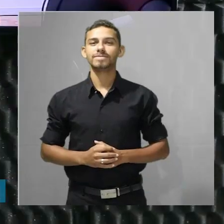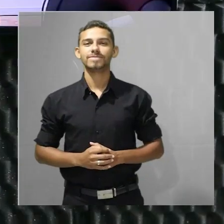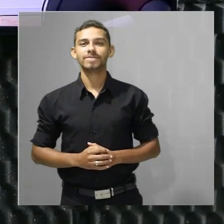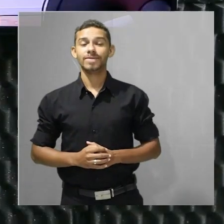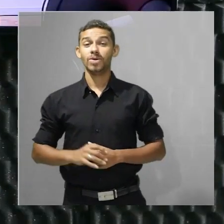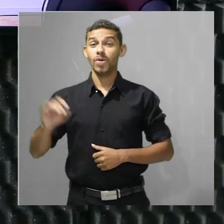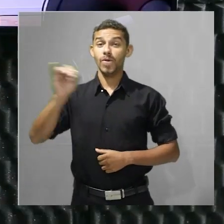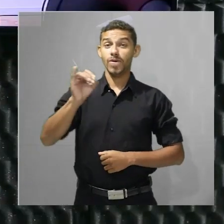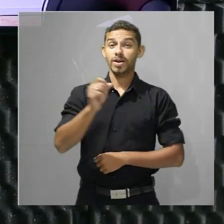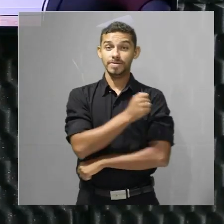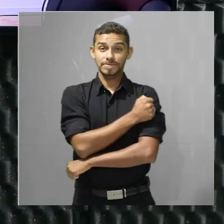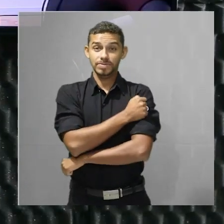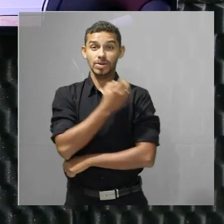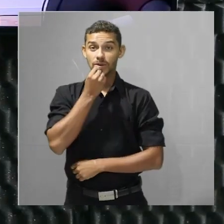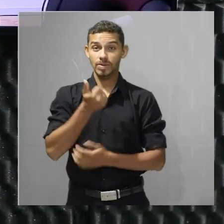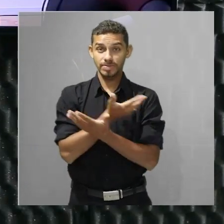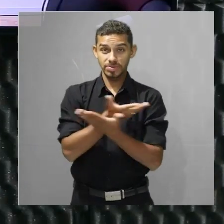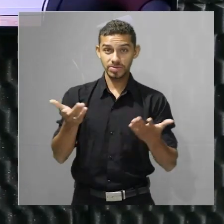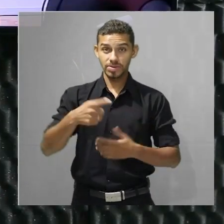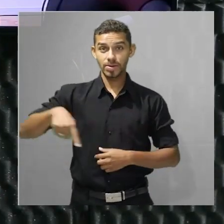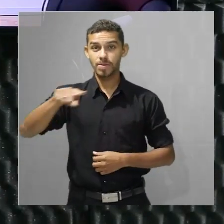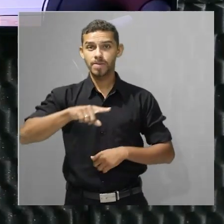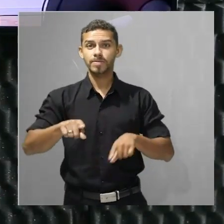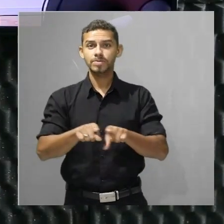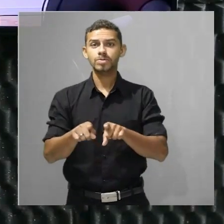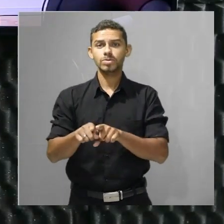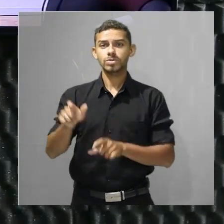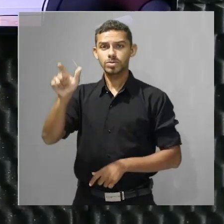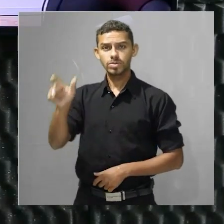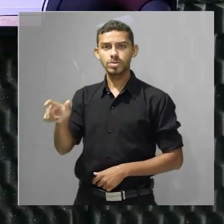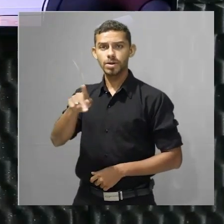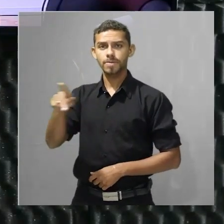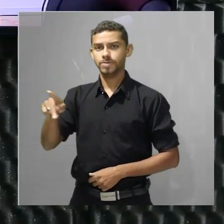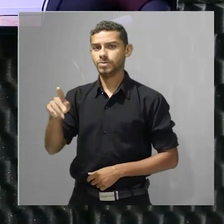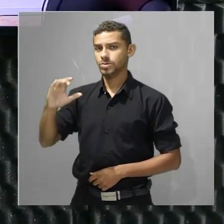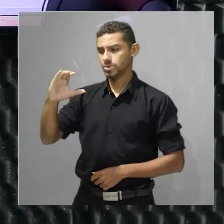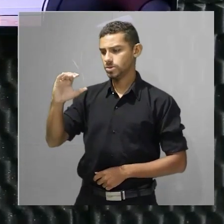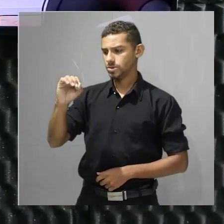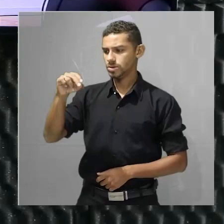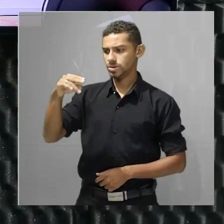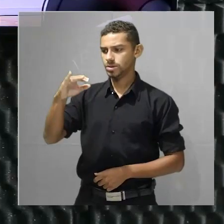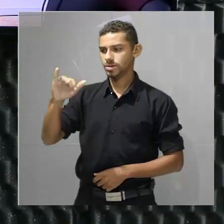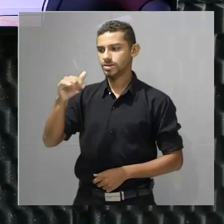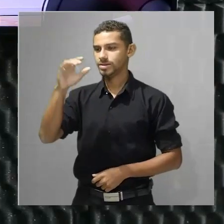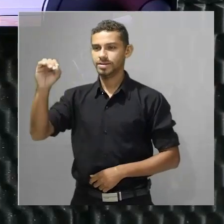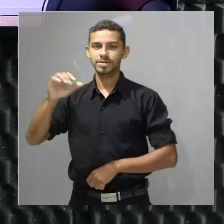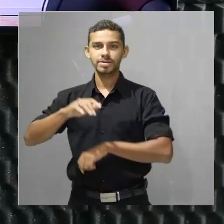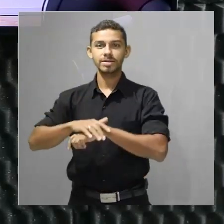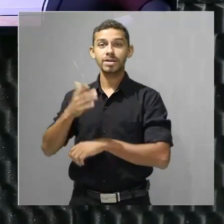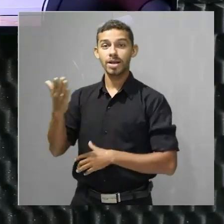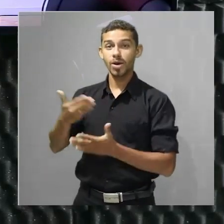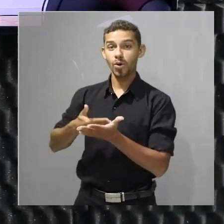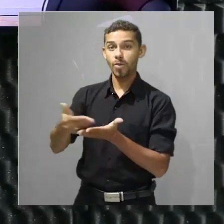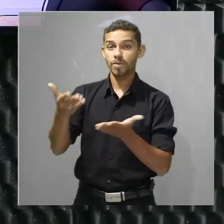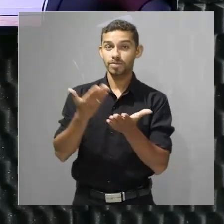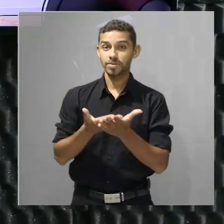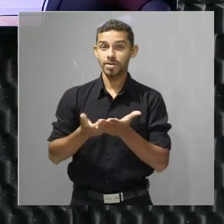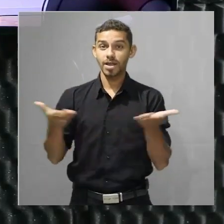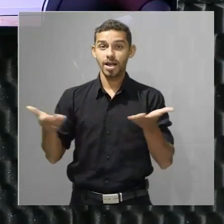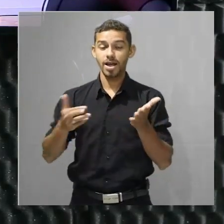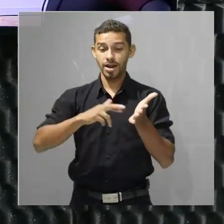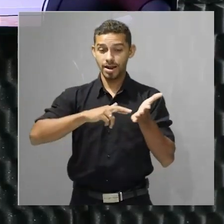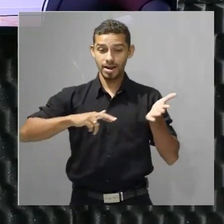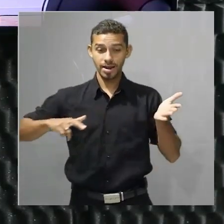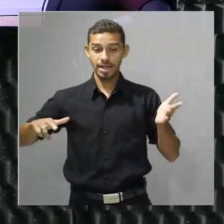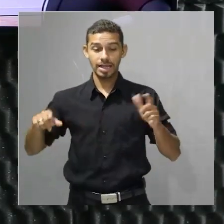Olá pessoal tudo bem com vocês Sou professora Conceição Alencar e começa agora a sua aula de redação